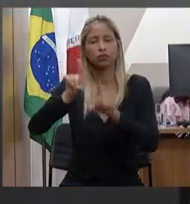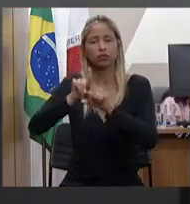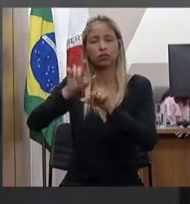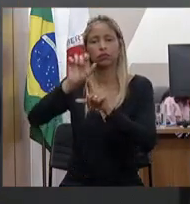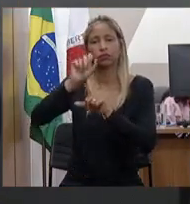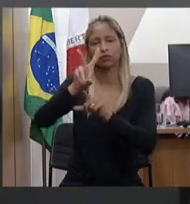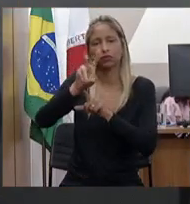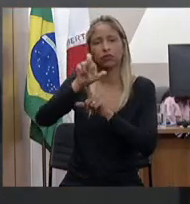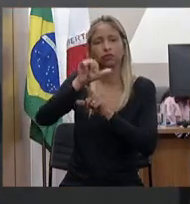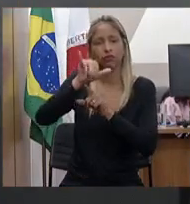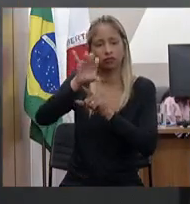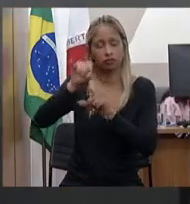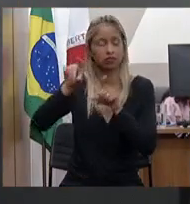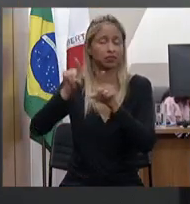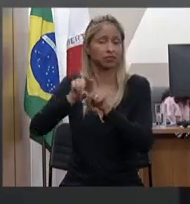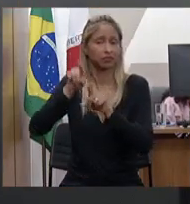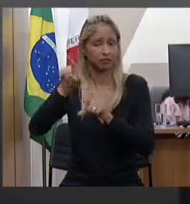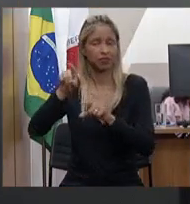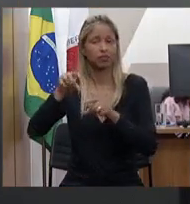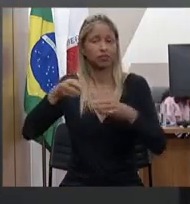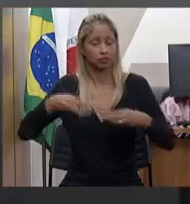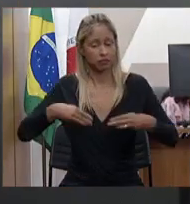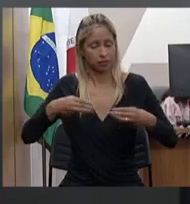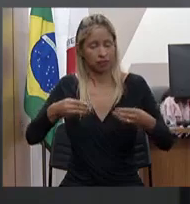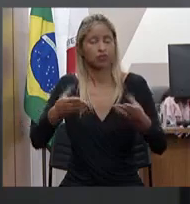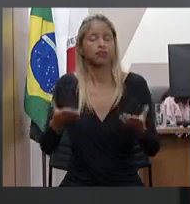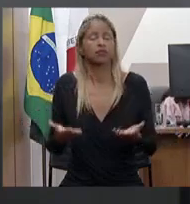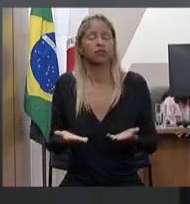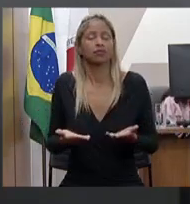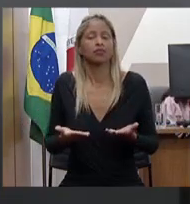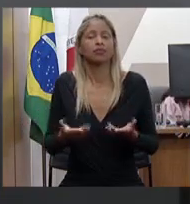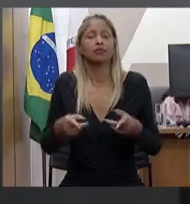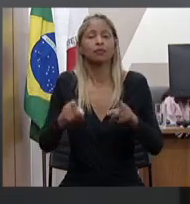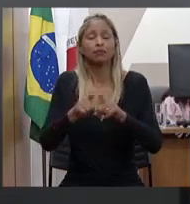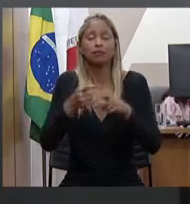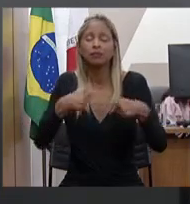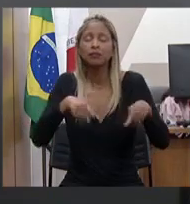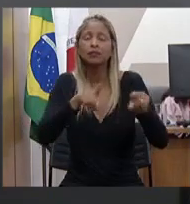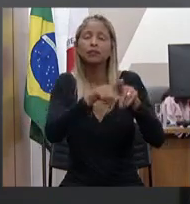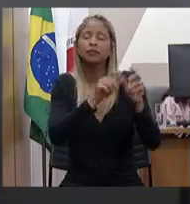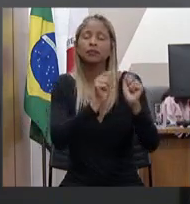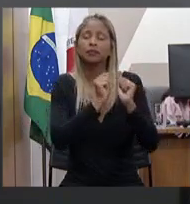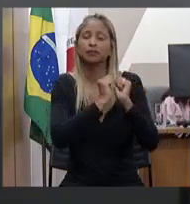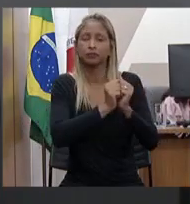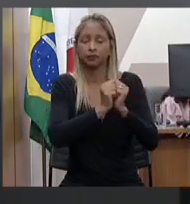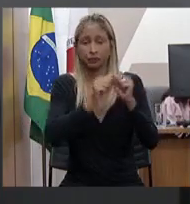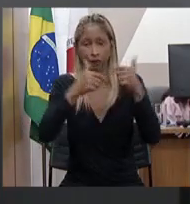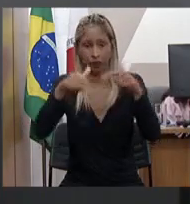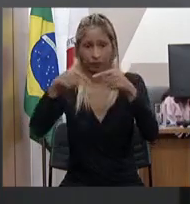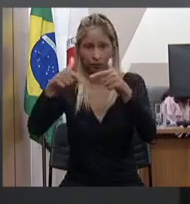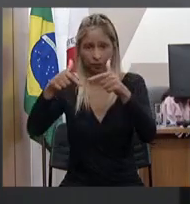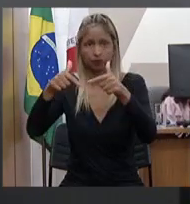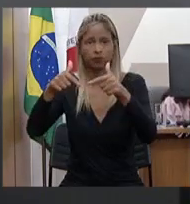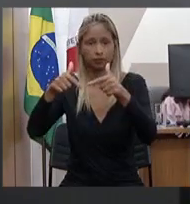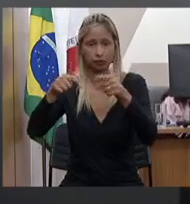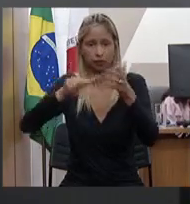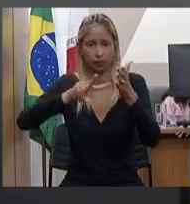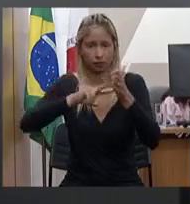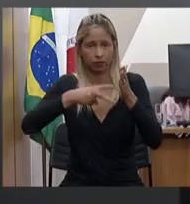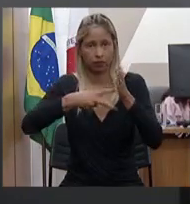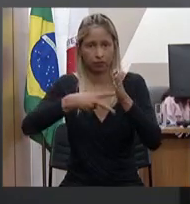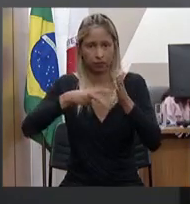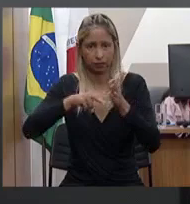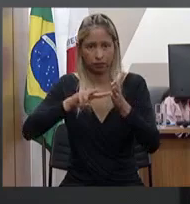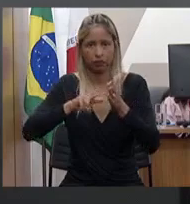arlelio que presídio lá o ministério público e é um grande parceiro dos trabalhadores do Sindicatos